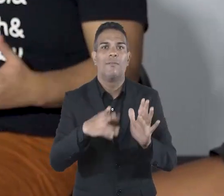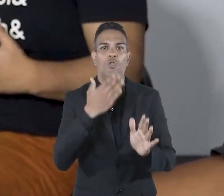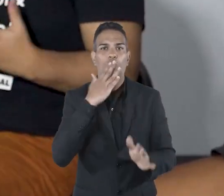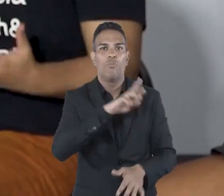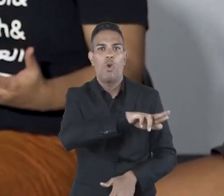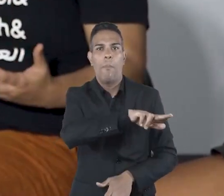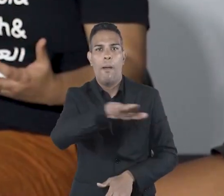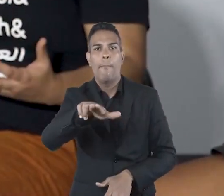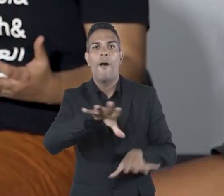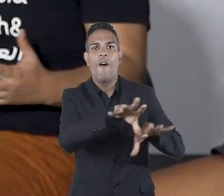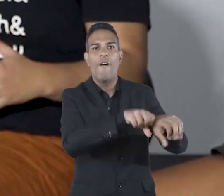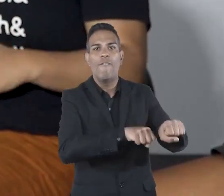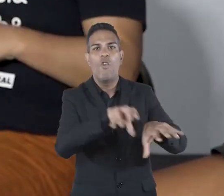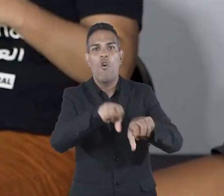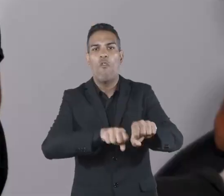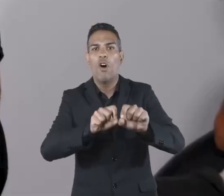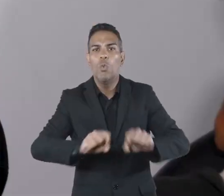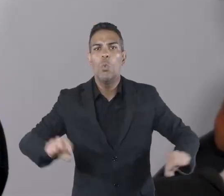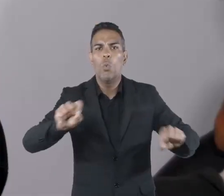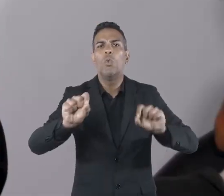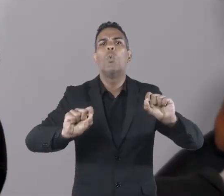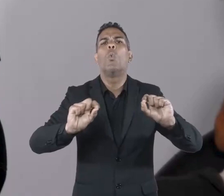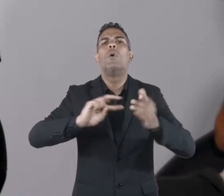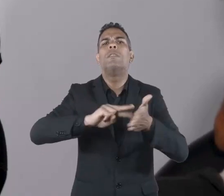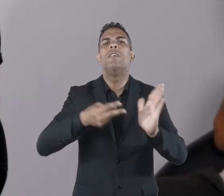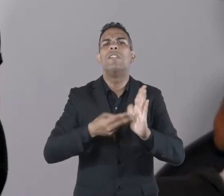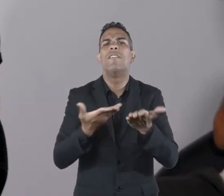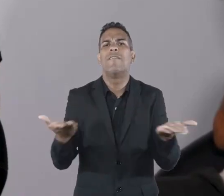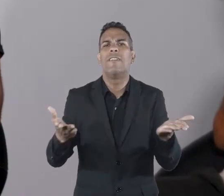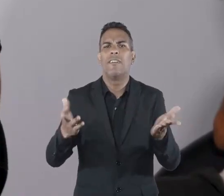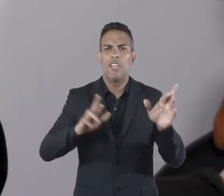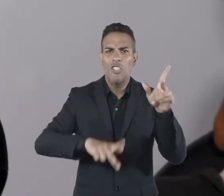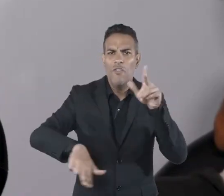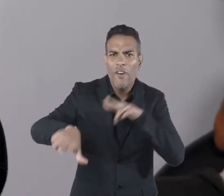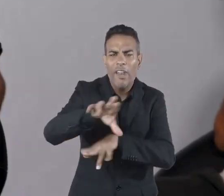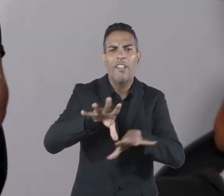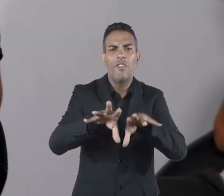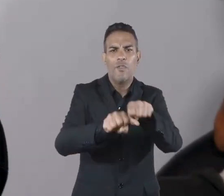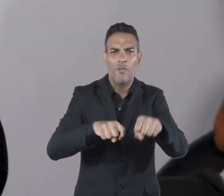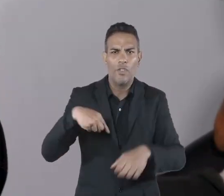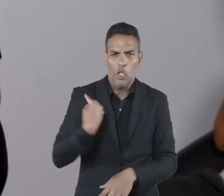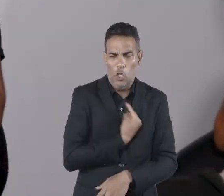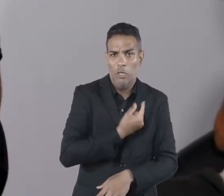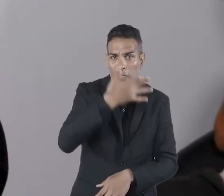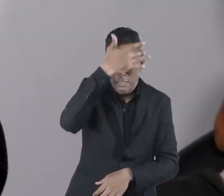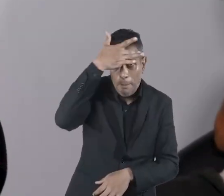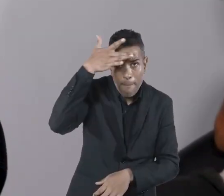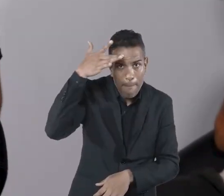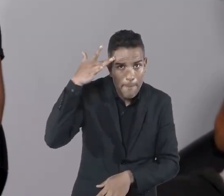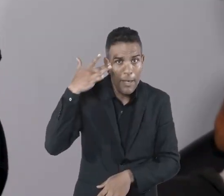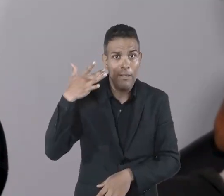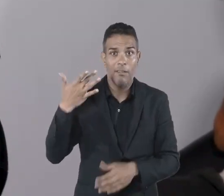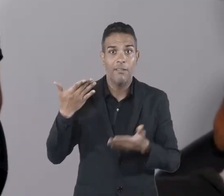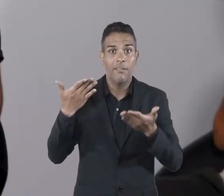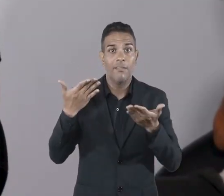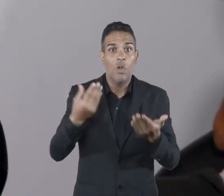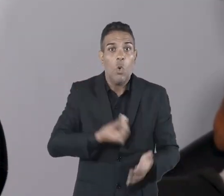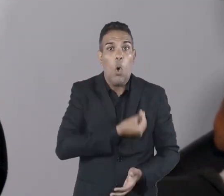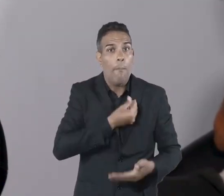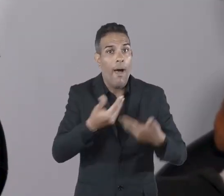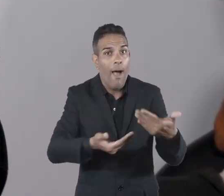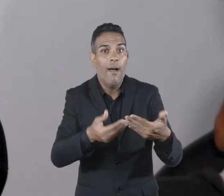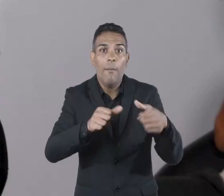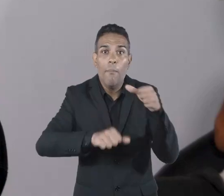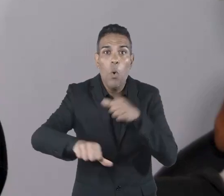porque também viemos de diferentes salas de aula. Então, a gente desconstrói o que é essa sala de aula, entende quais são essas diferentes salas de aulas das quais as